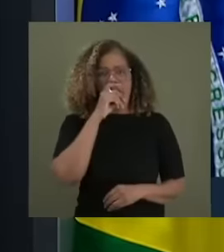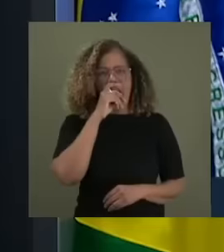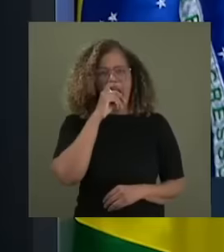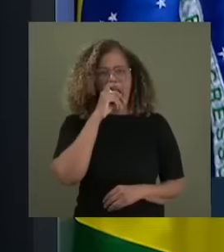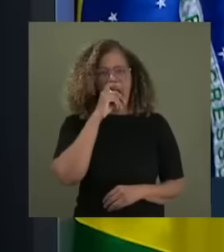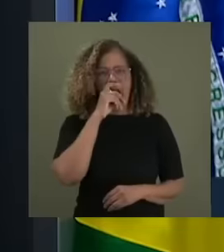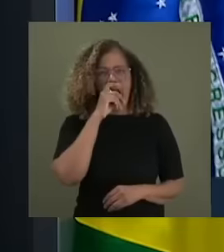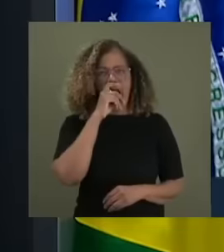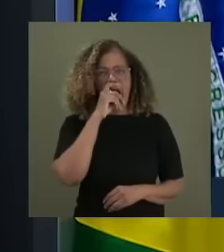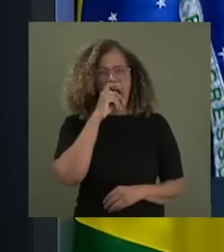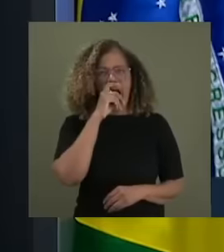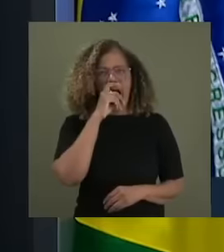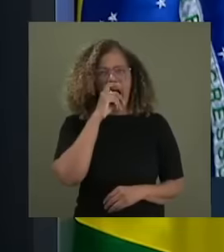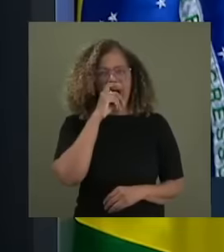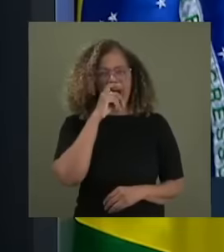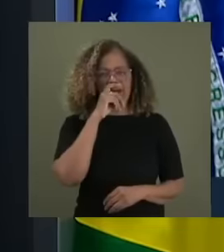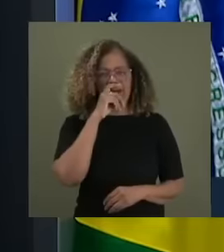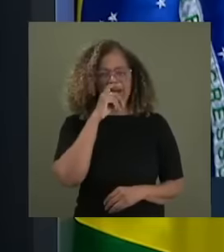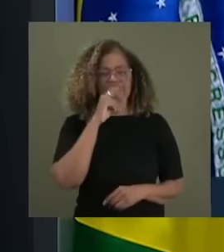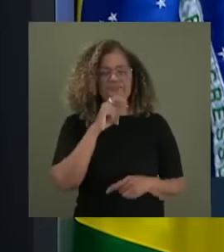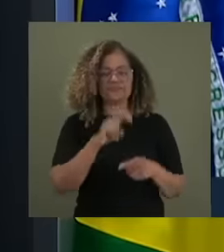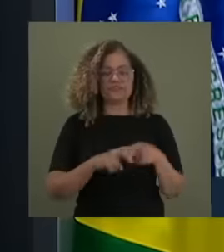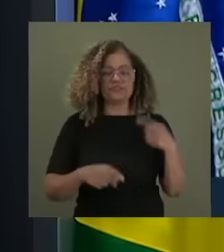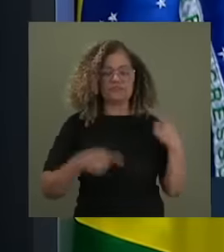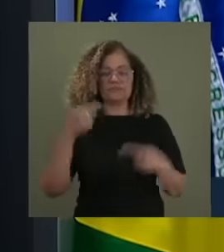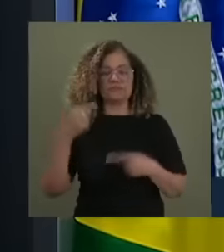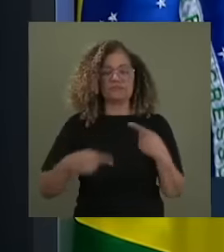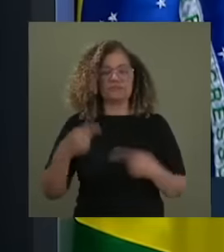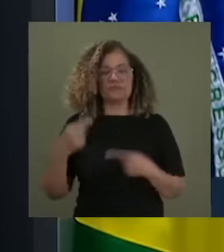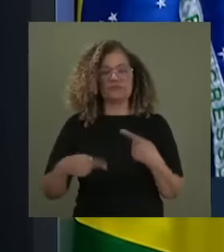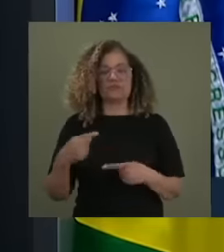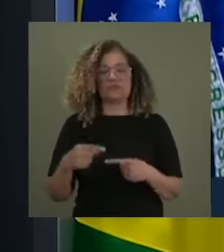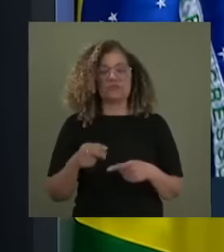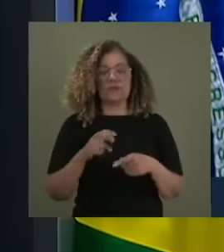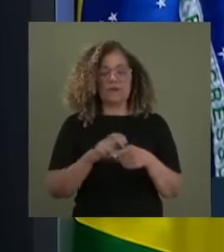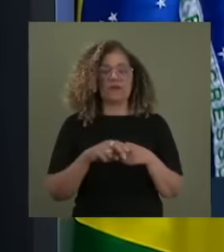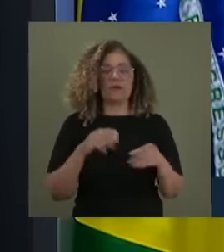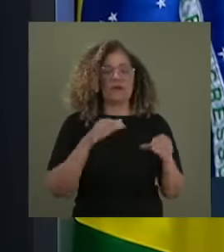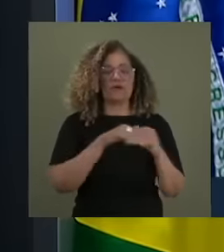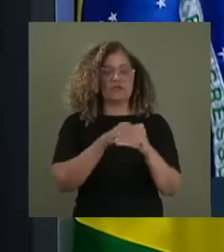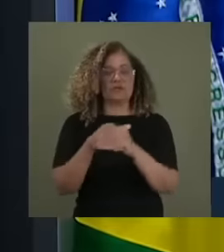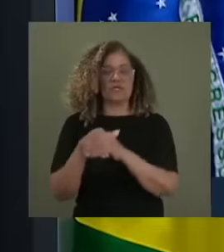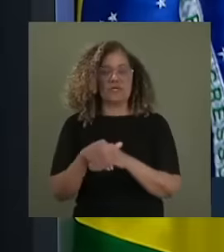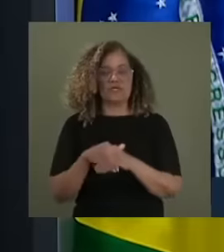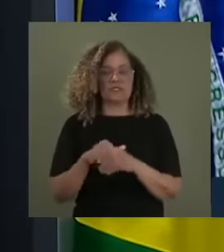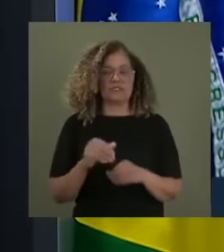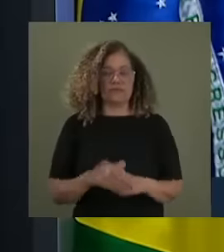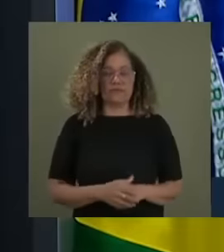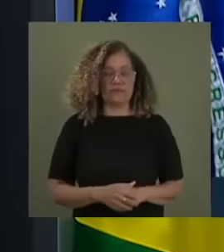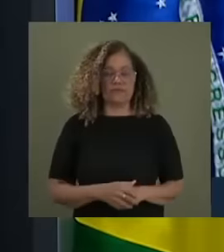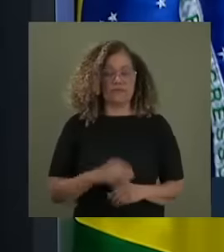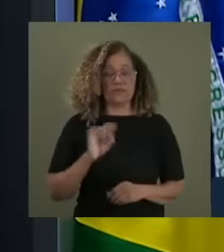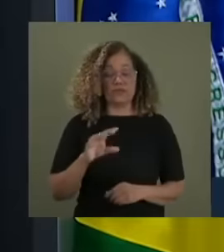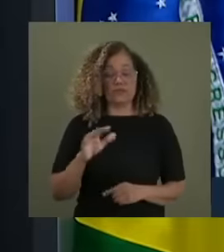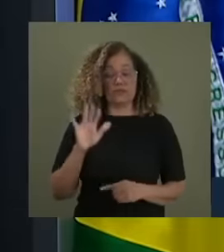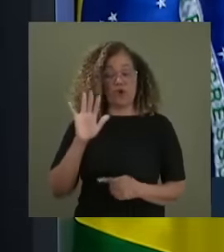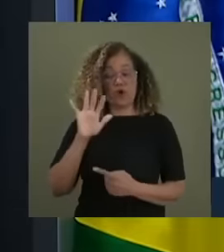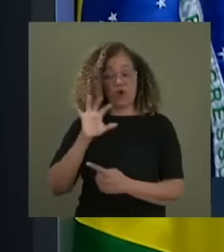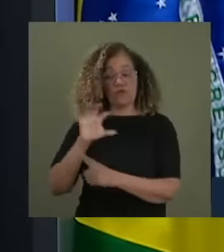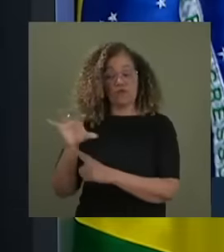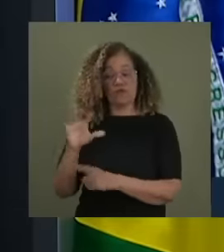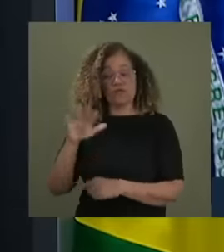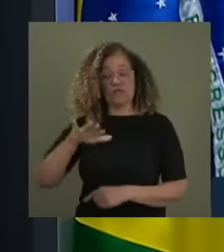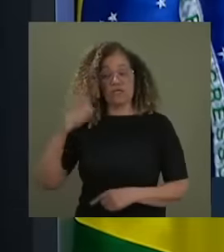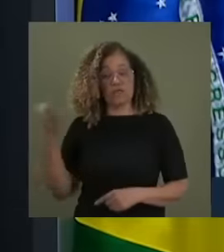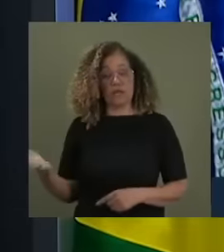de inserções políticos partidárias na eleição apenas para um lado